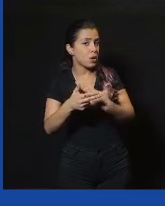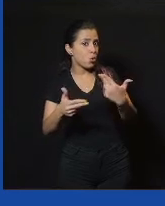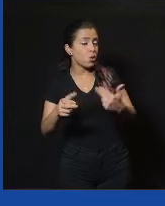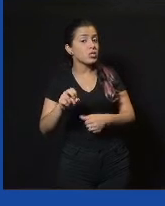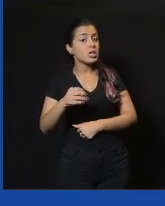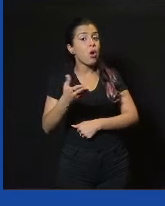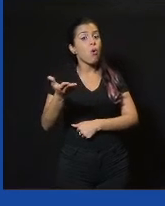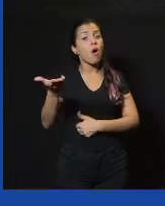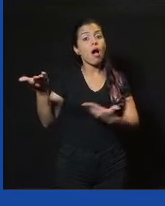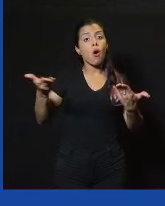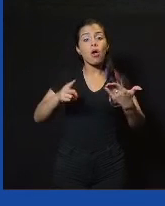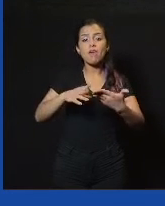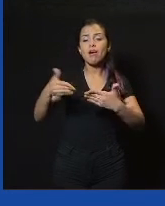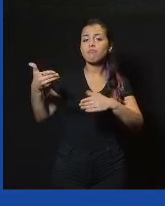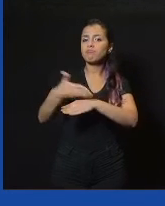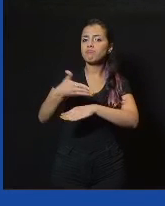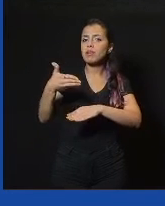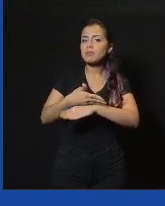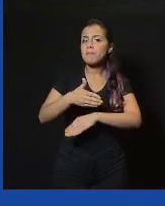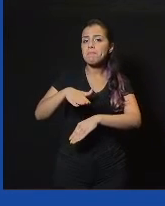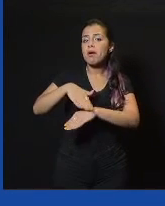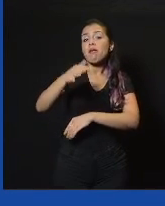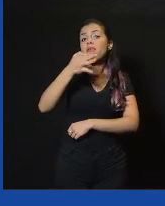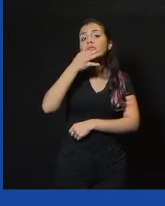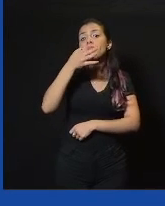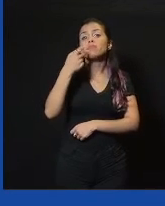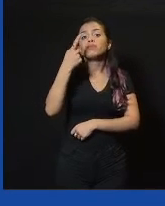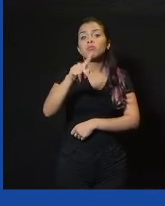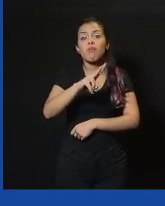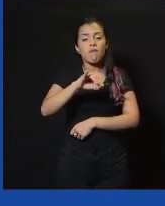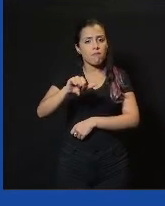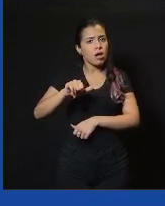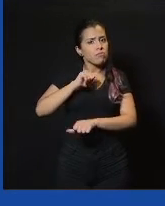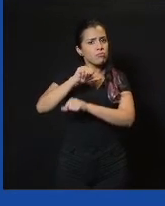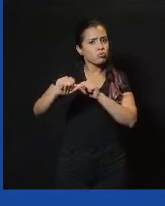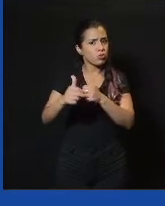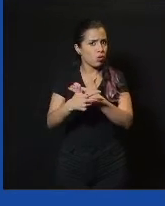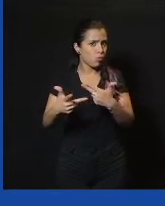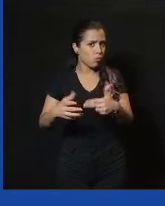mais? Você acha que tem algum efeito desse?